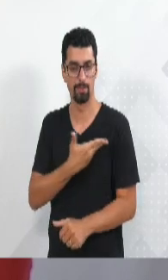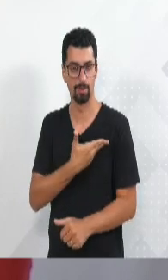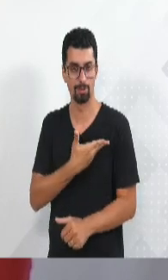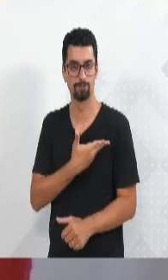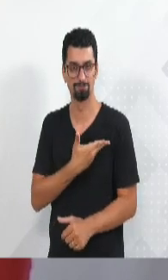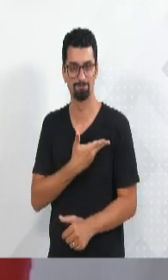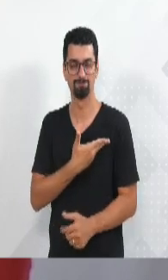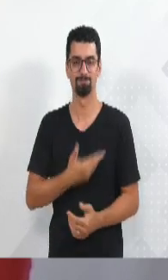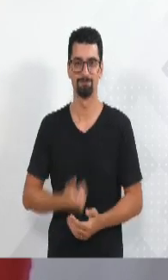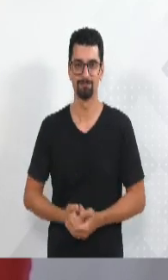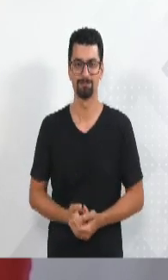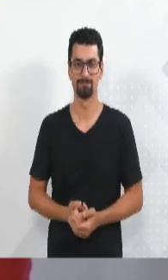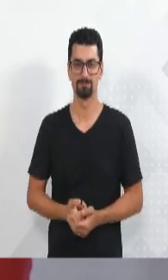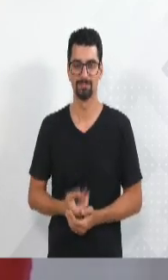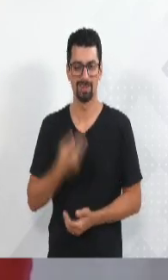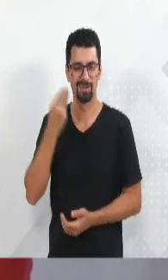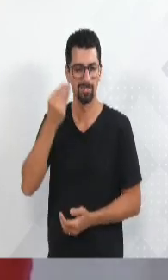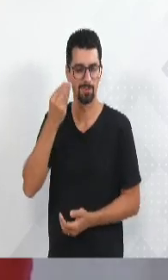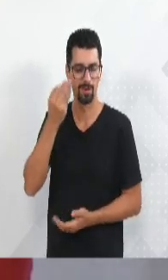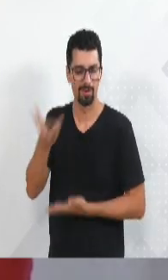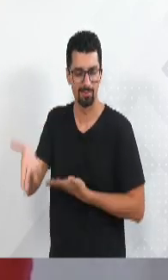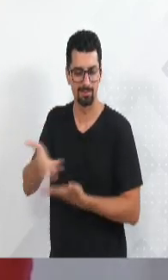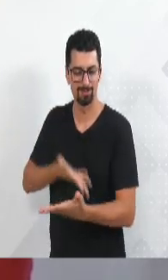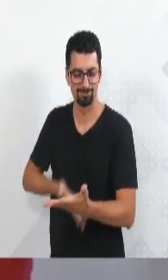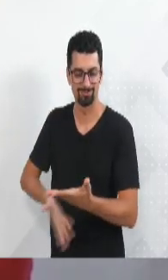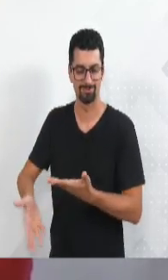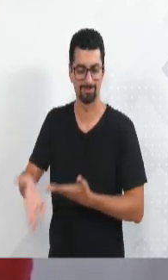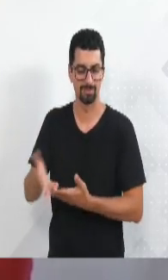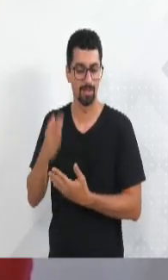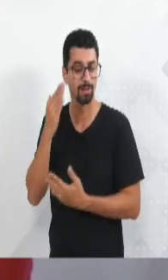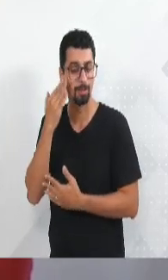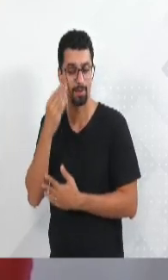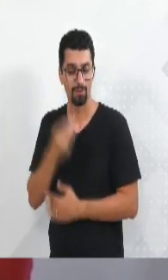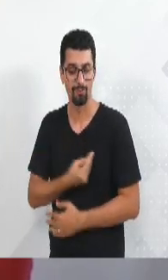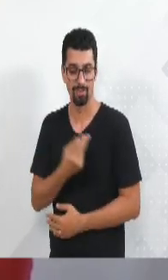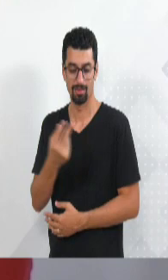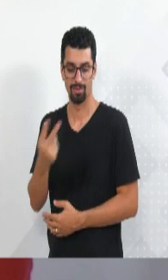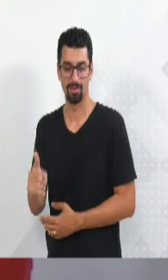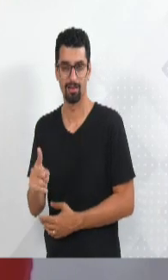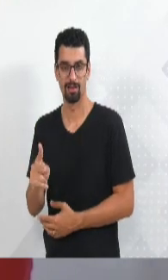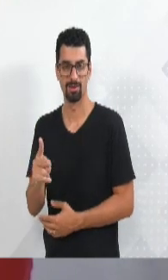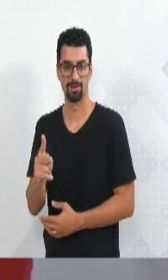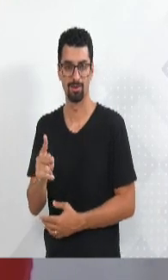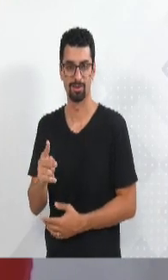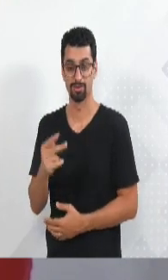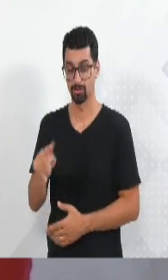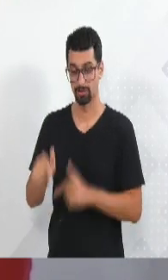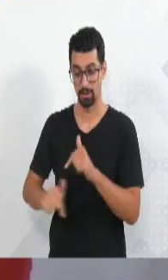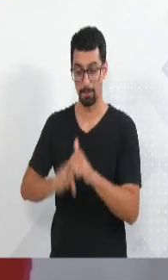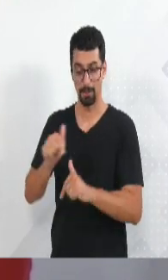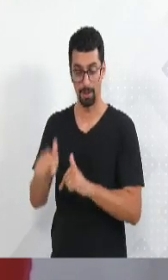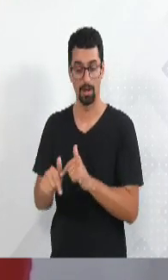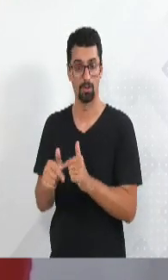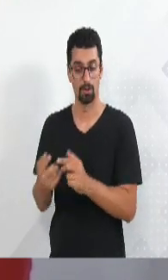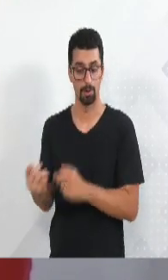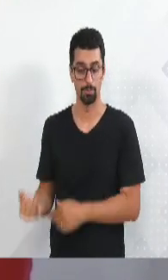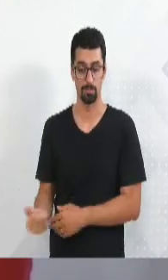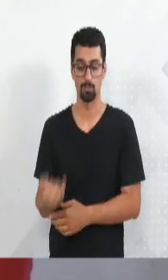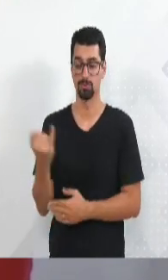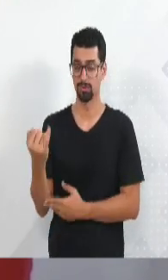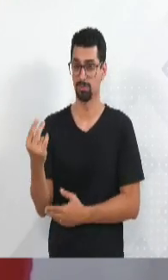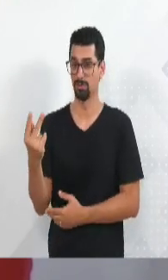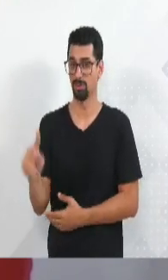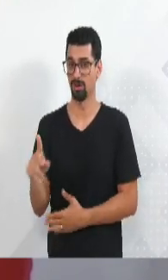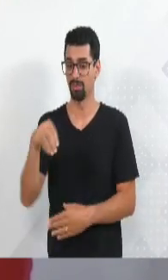trocamos experiências né fiquei sabendo um pouco mais da vida dele fiquei sabendo das suas funções da importância dele